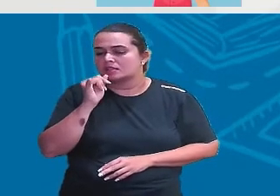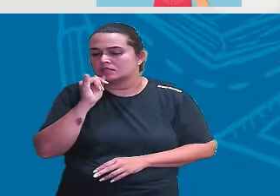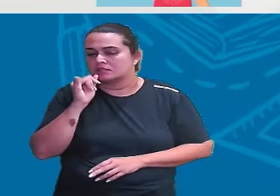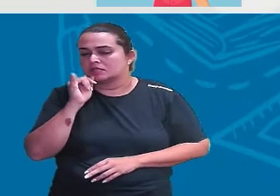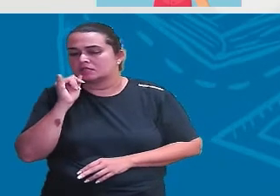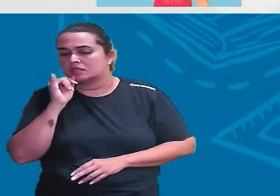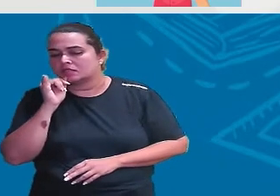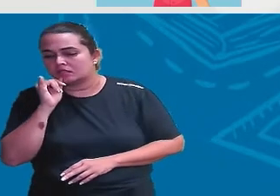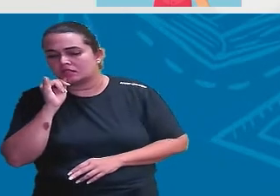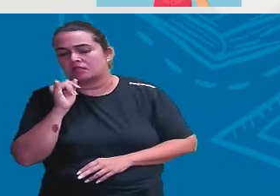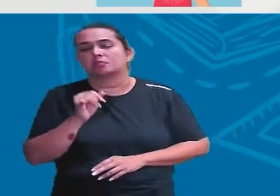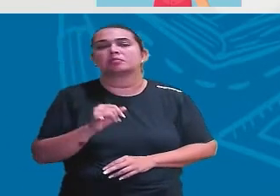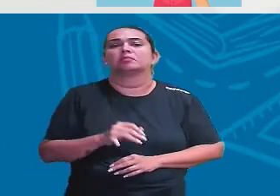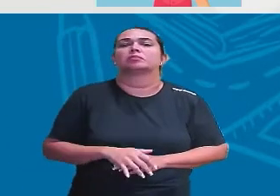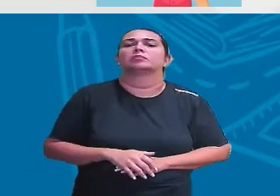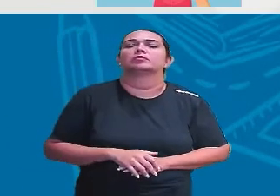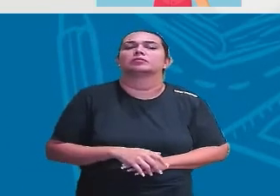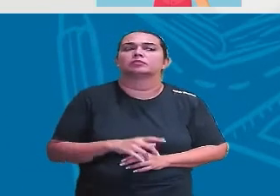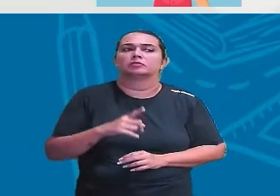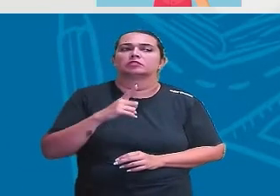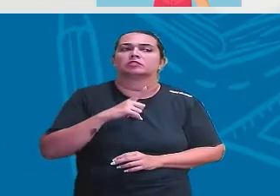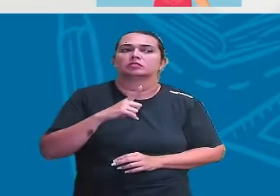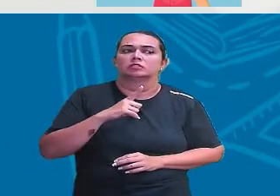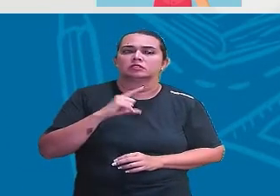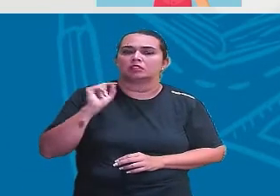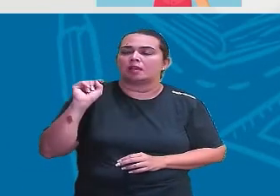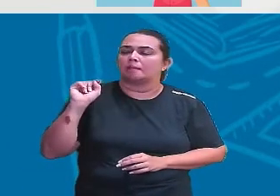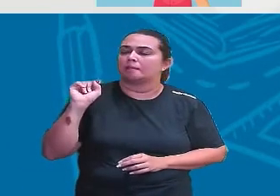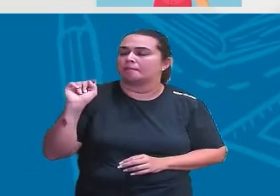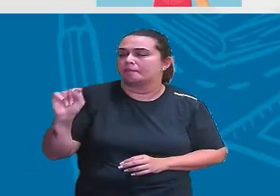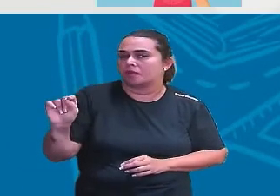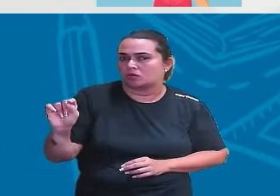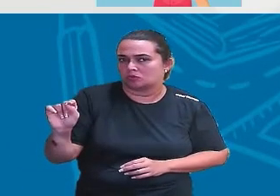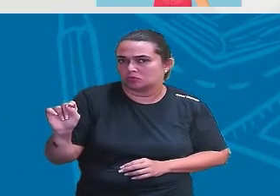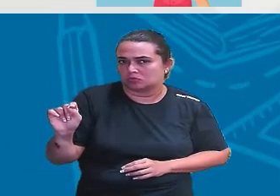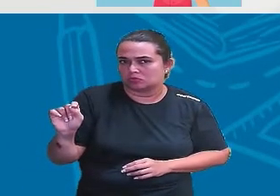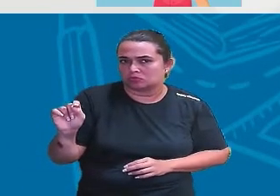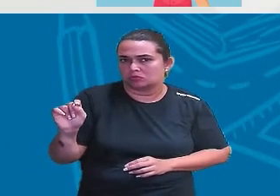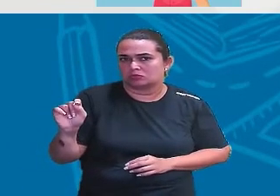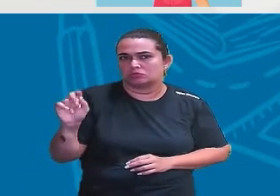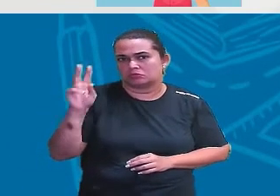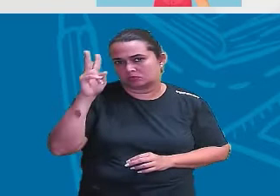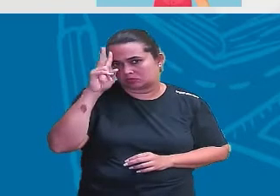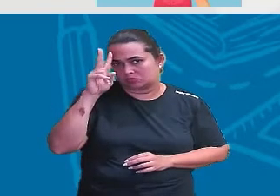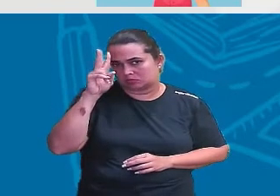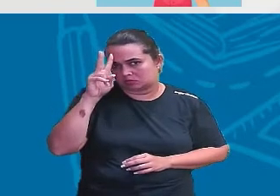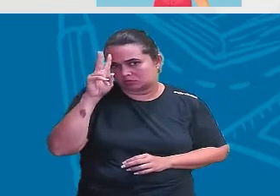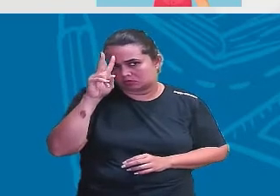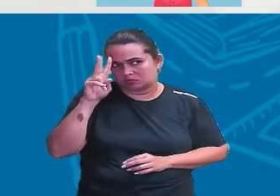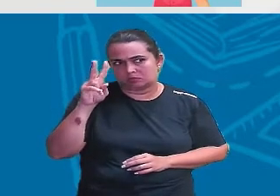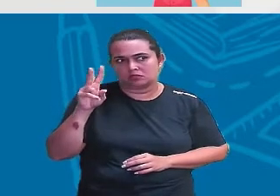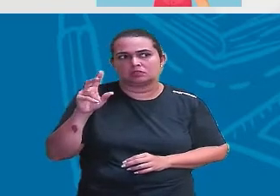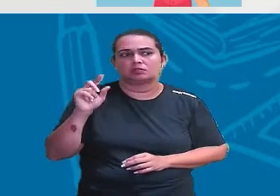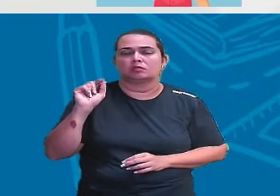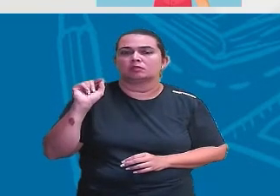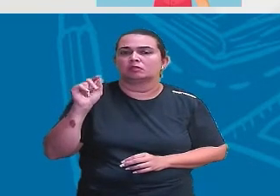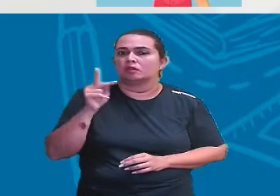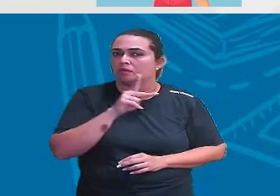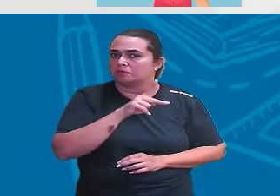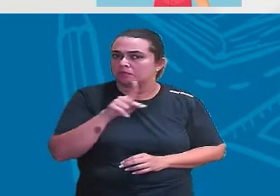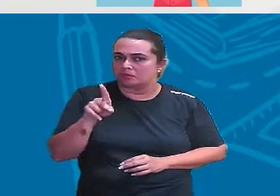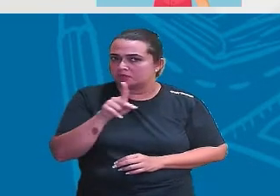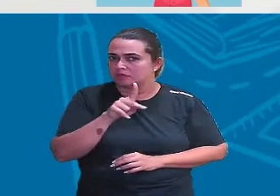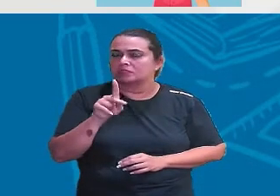com o furthermore foi exatamente o ponto. Então, quando terminou lá, a dedicated teacher, a